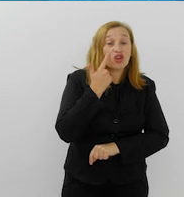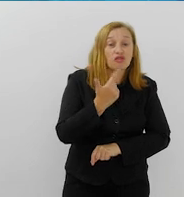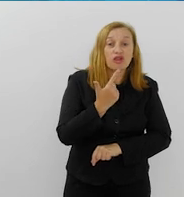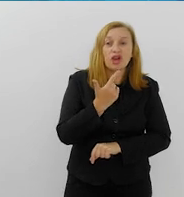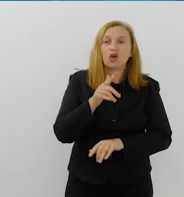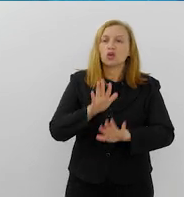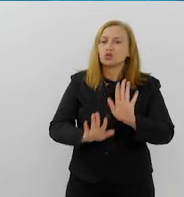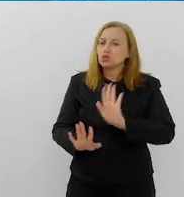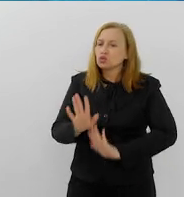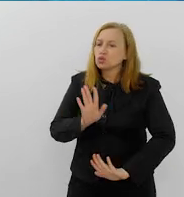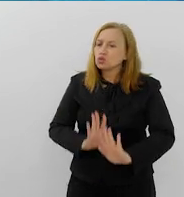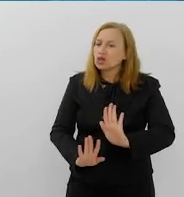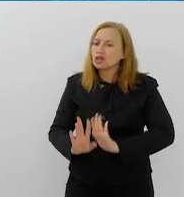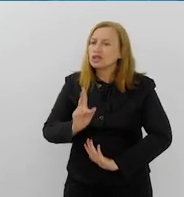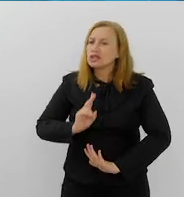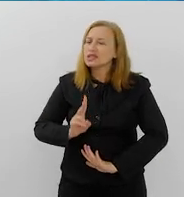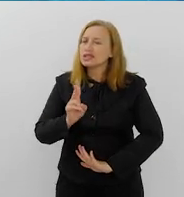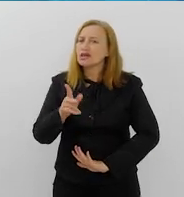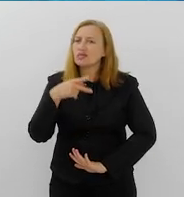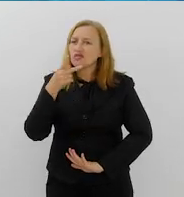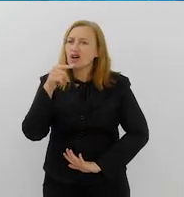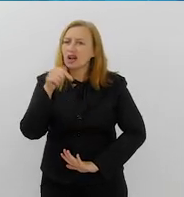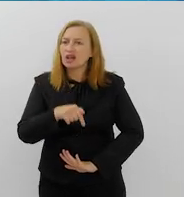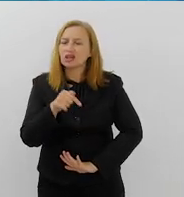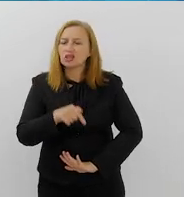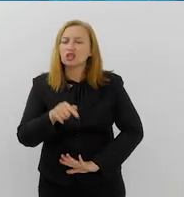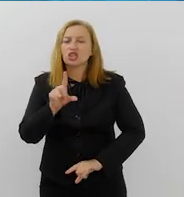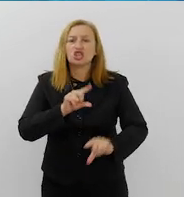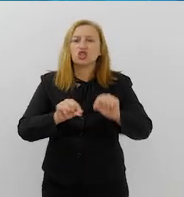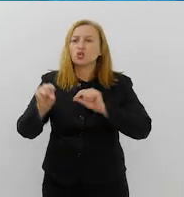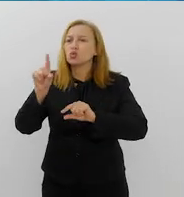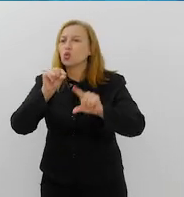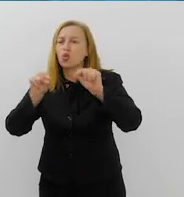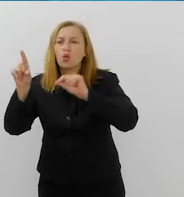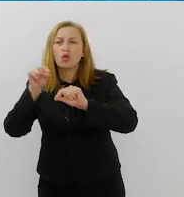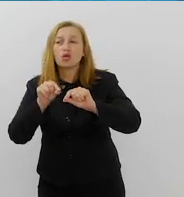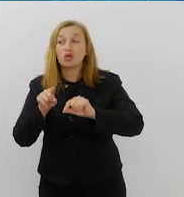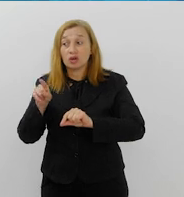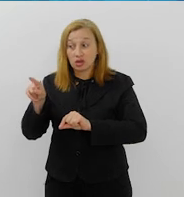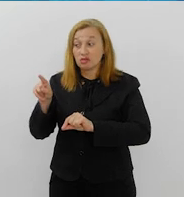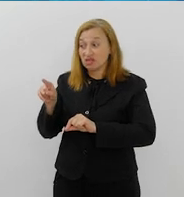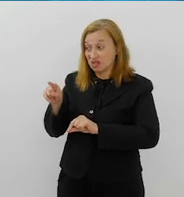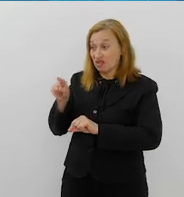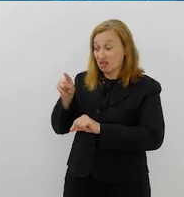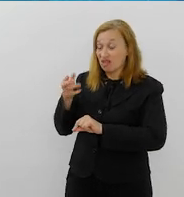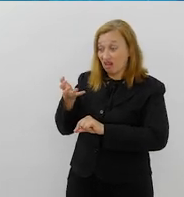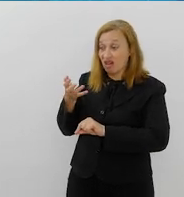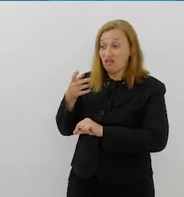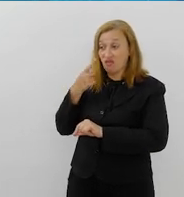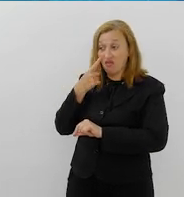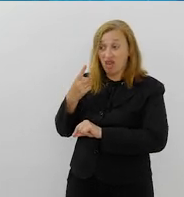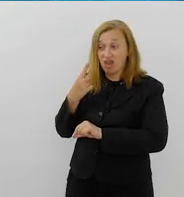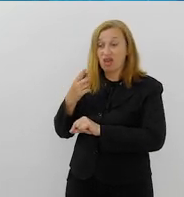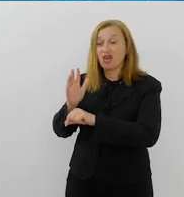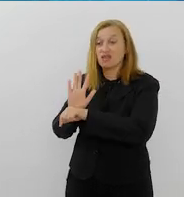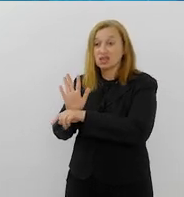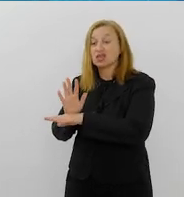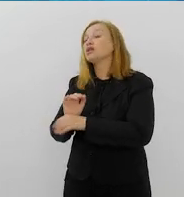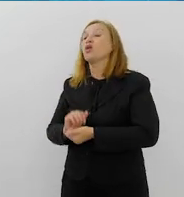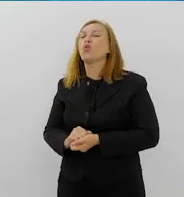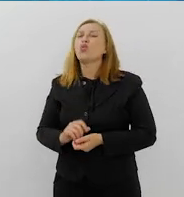assisto. E um dos cuidados que eu sempre digo aqui é selecione o que você vai assistir,